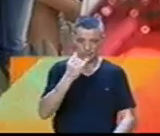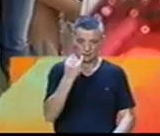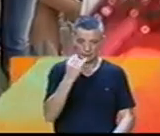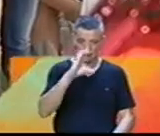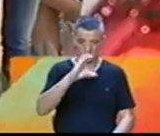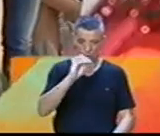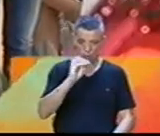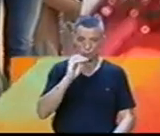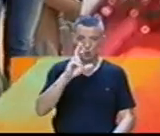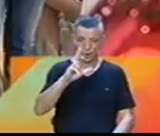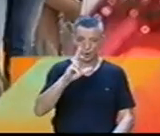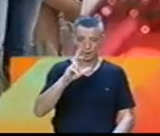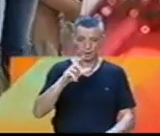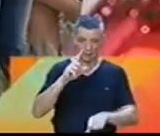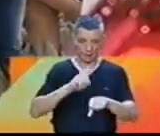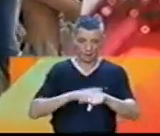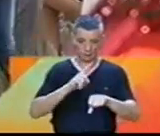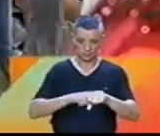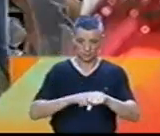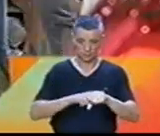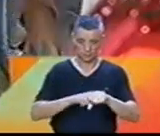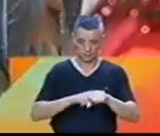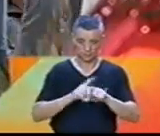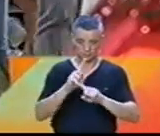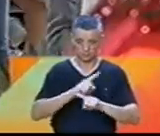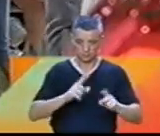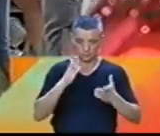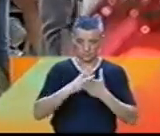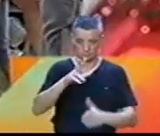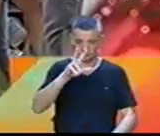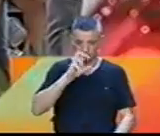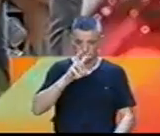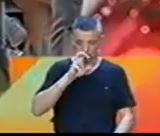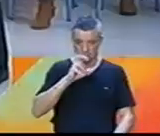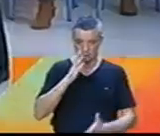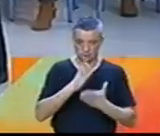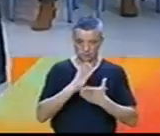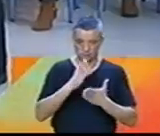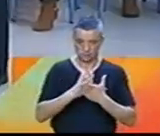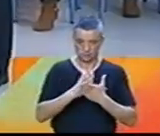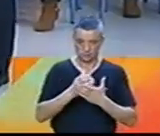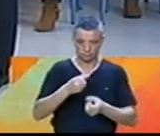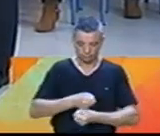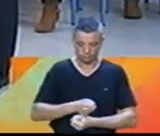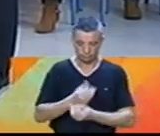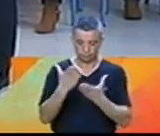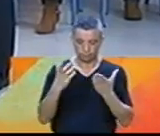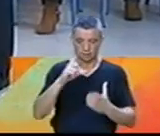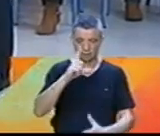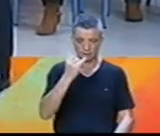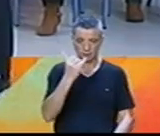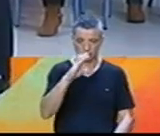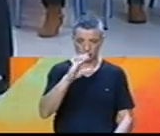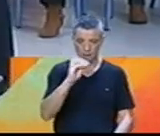tu. Escorra pichar. Eu acho que é esta hora que podemos beber, não é? Não, só cheirar. Só cheirar, só ver mesmo. São vários os licores. Sim, são vários